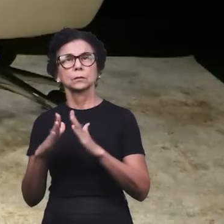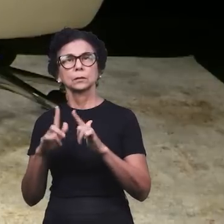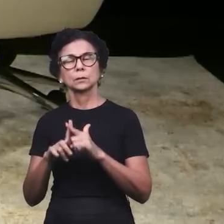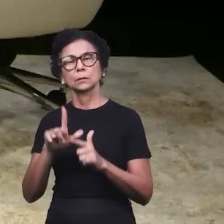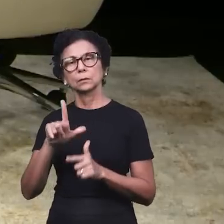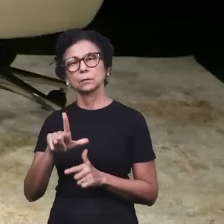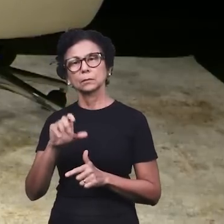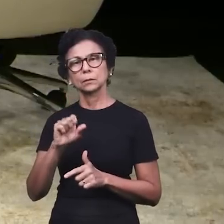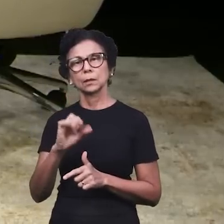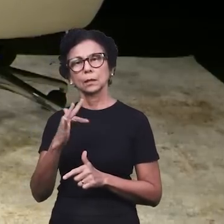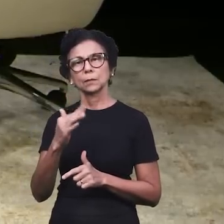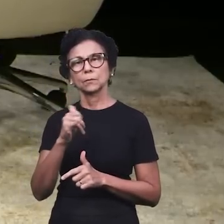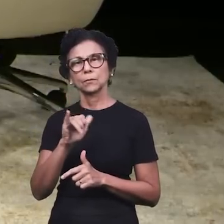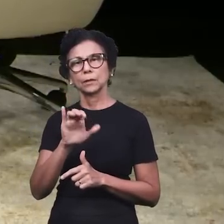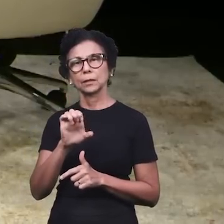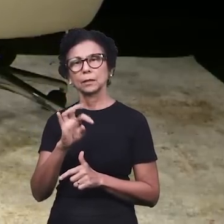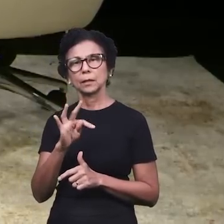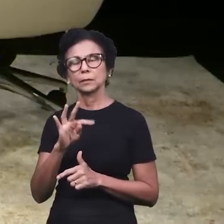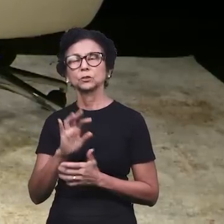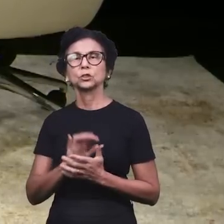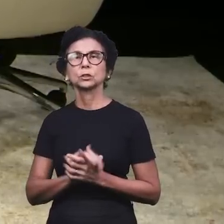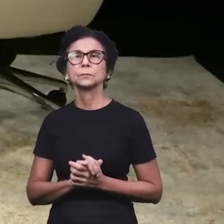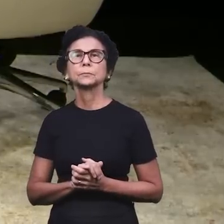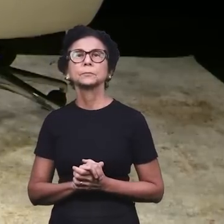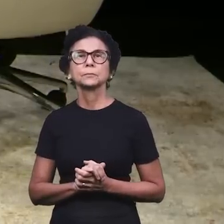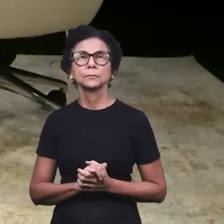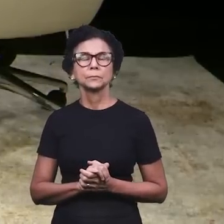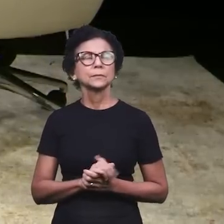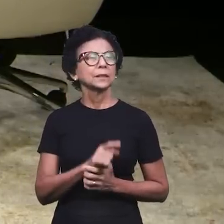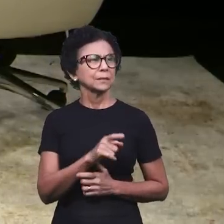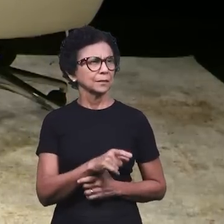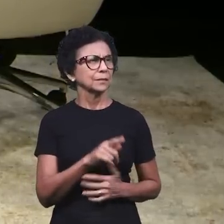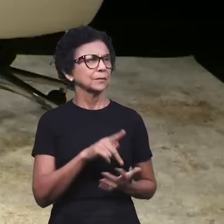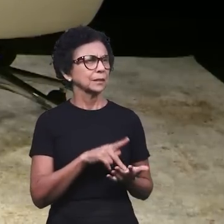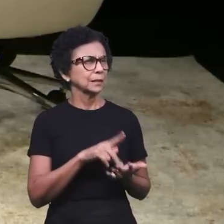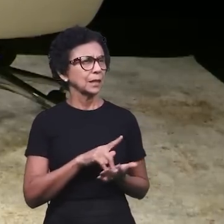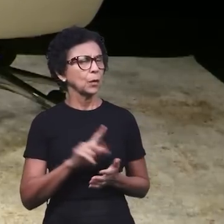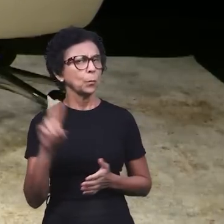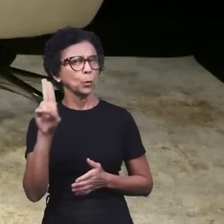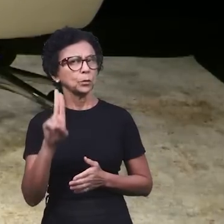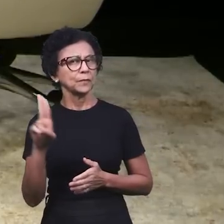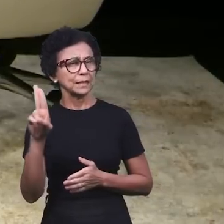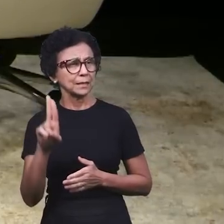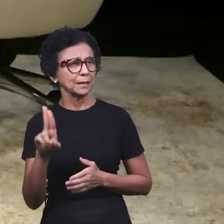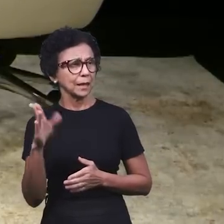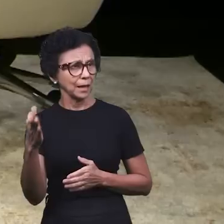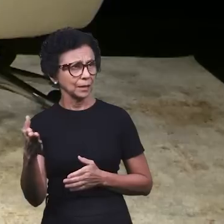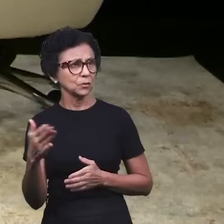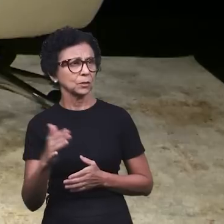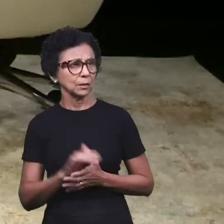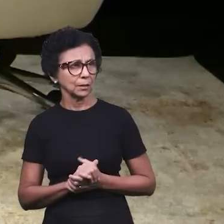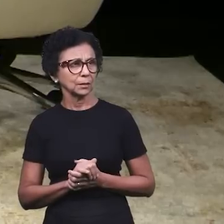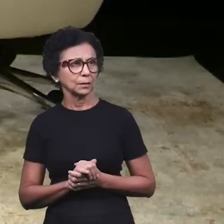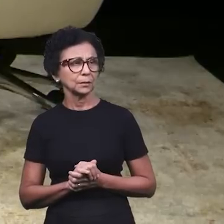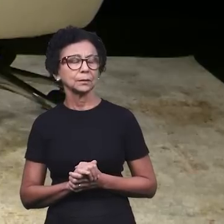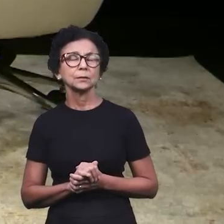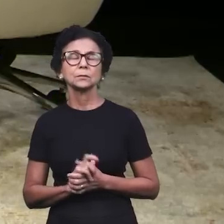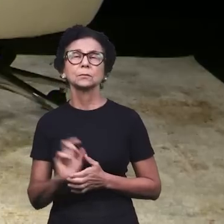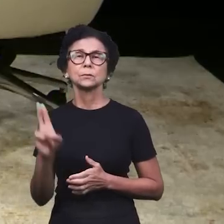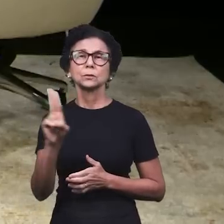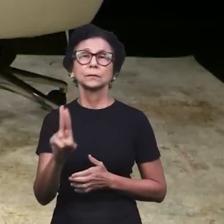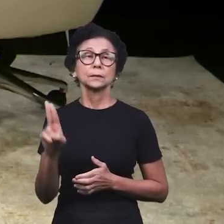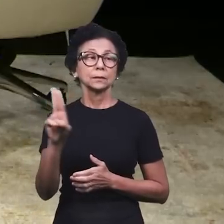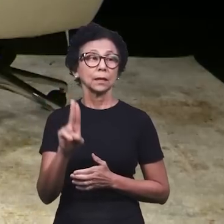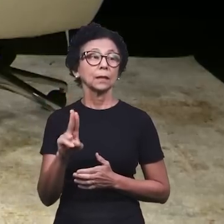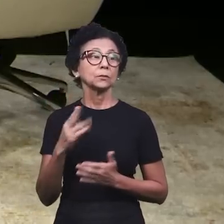pastor Donald, pastor americano, né? Aquela universidade, onde tinha os irmãos da universidade lá da Universidade de Purdue. Né?